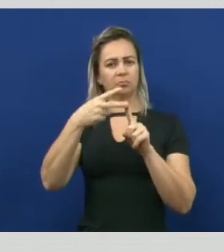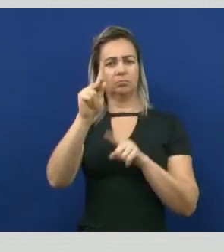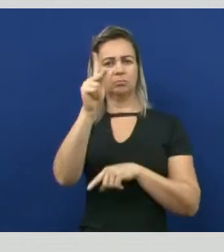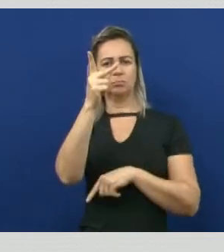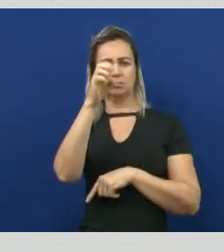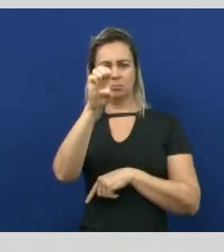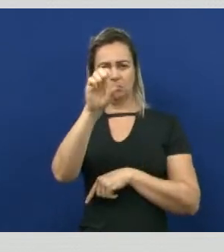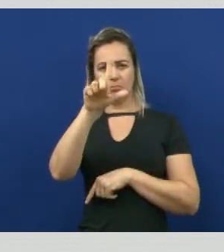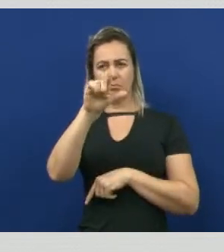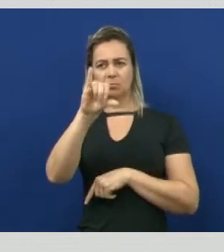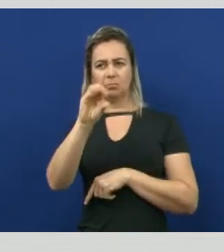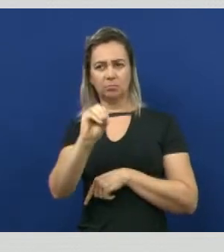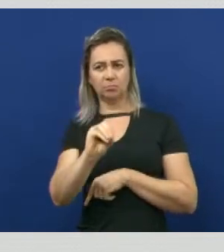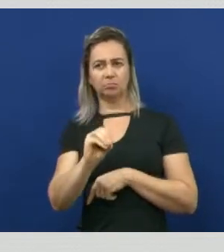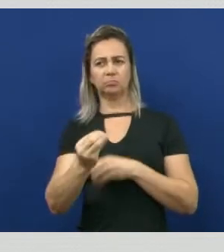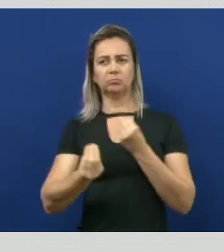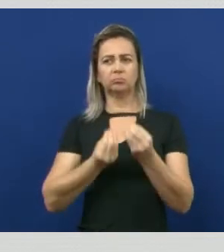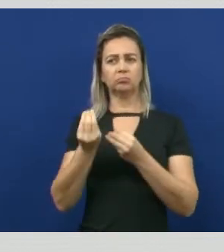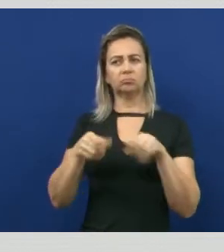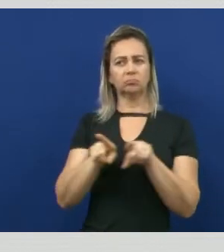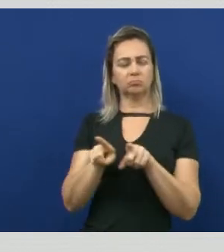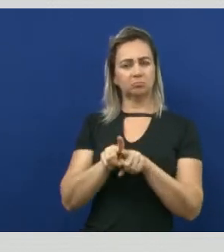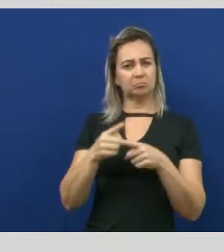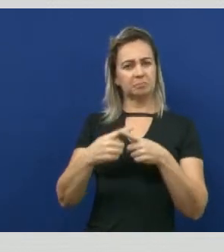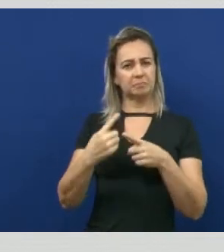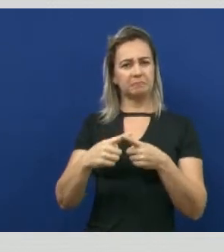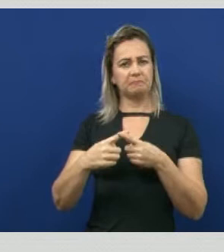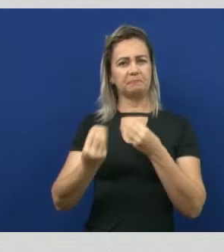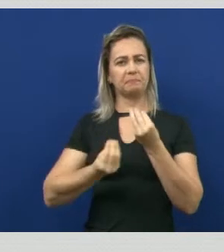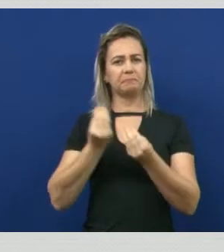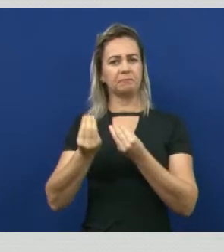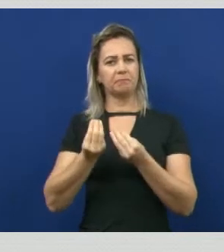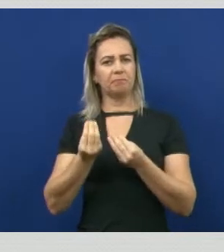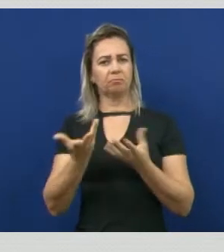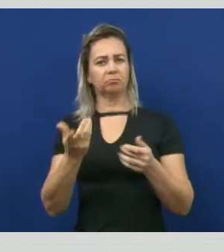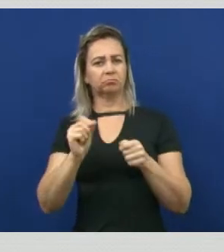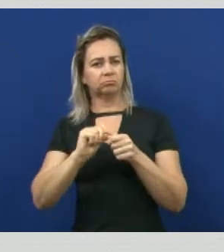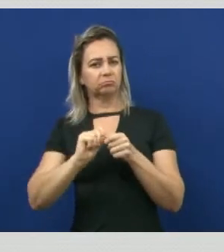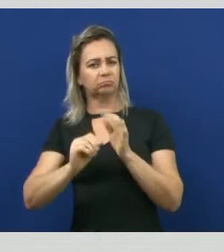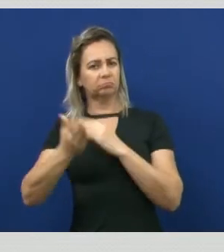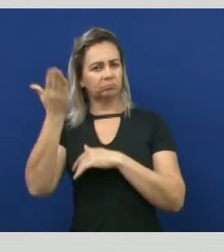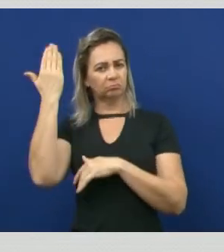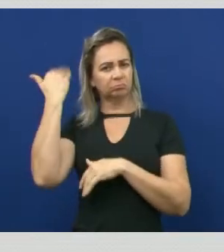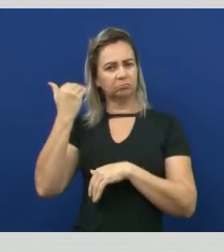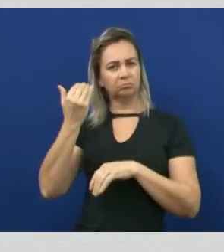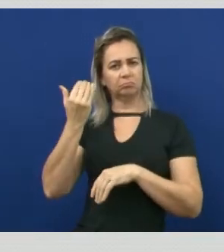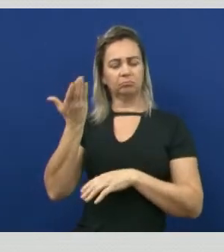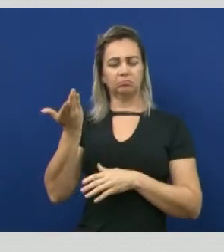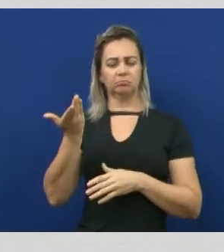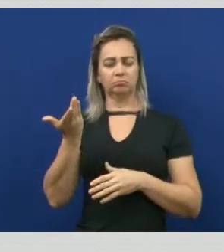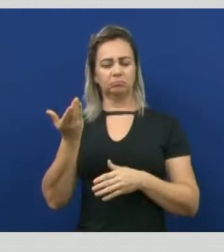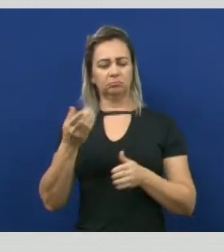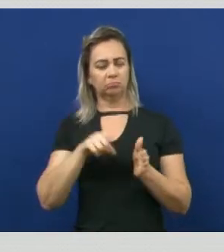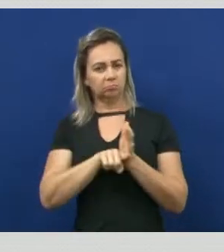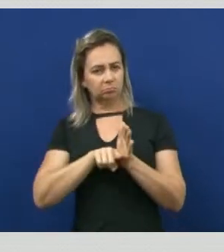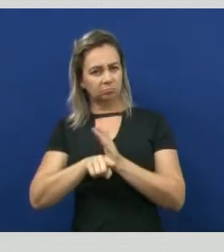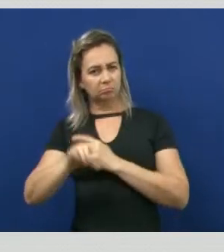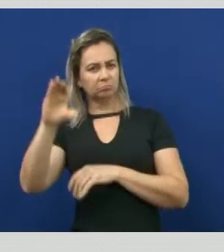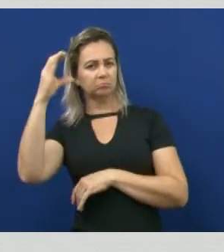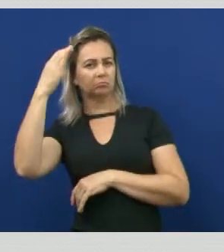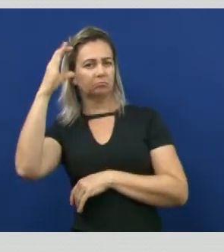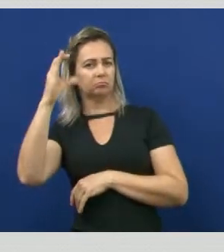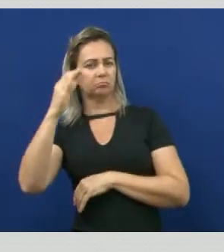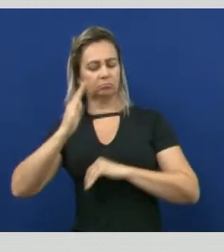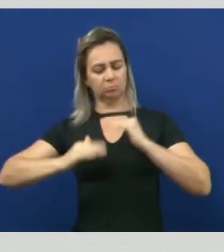da mesma forma que os padrões estabelecidos auxiliam no desenvolvimento da ciência e do desenvolvimento pessoal,